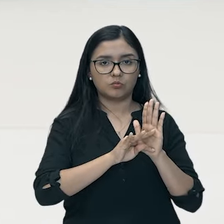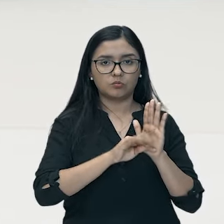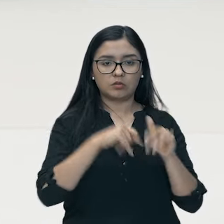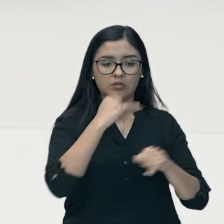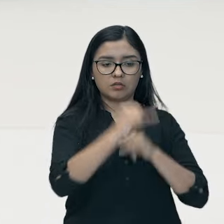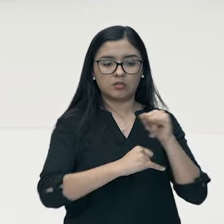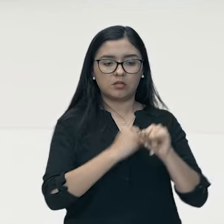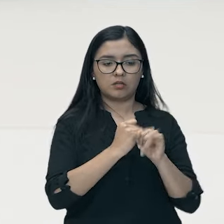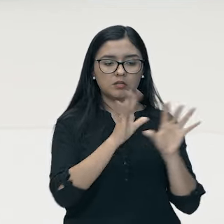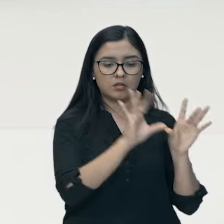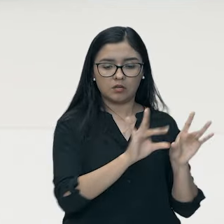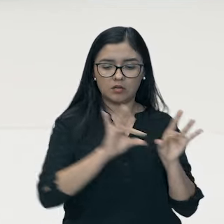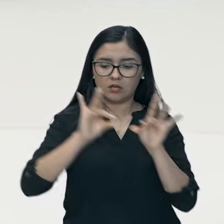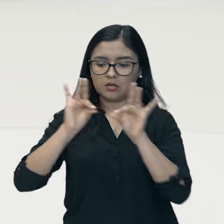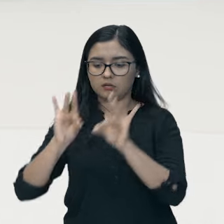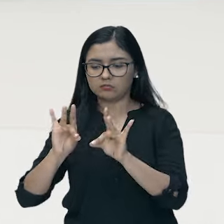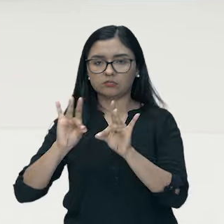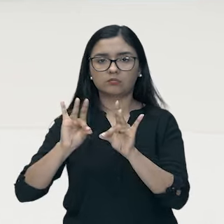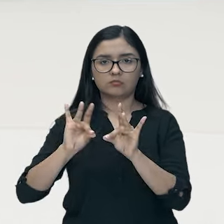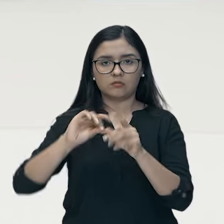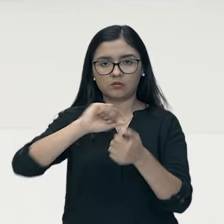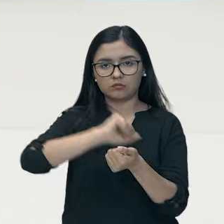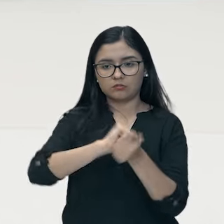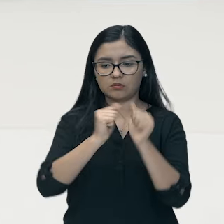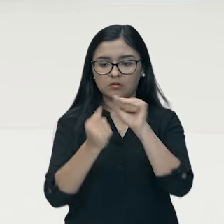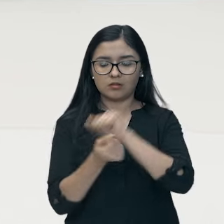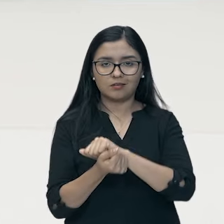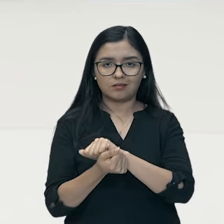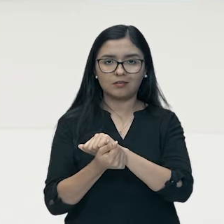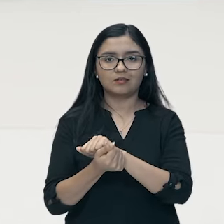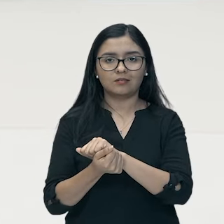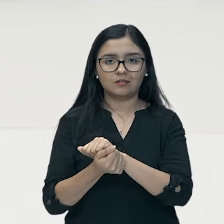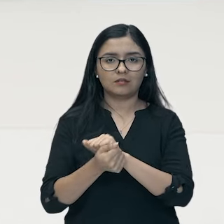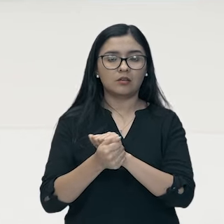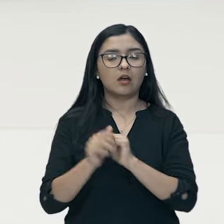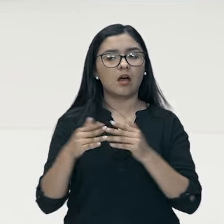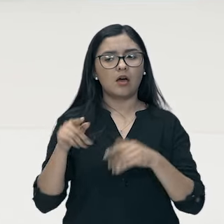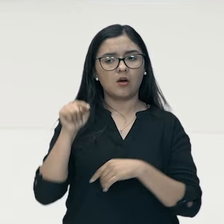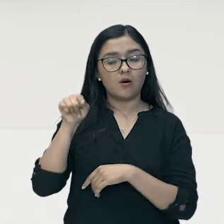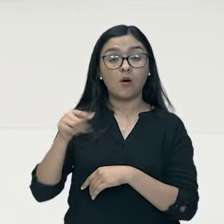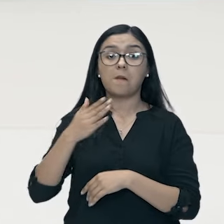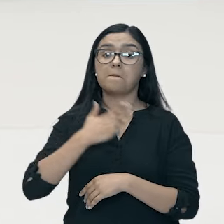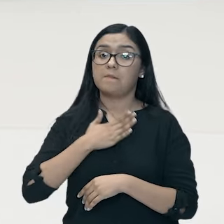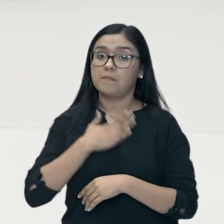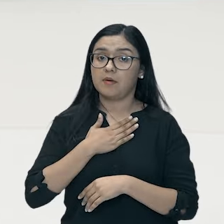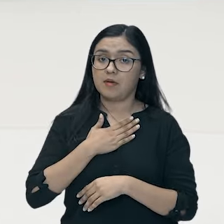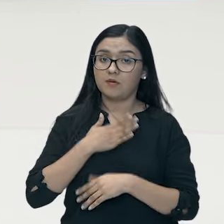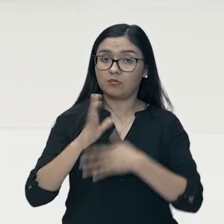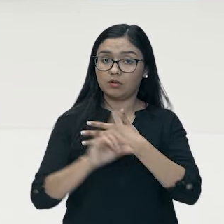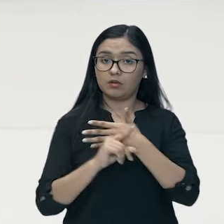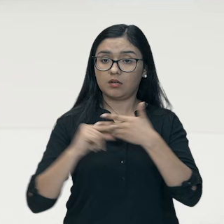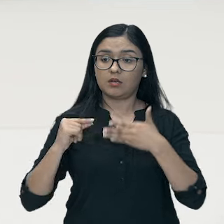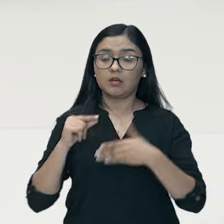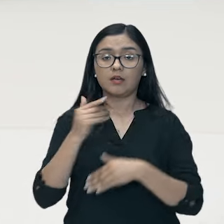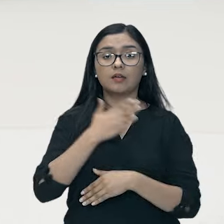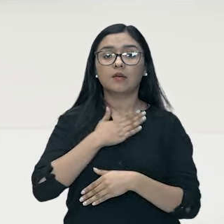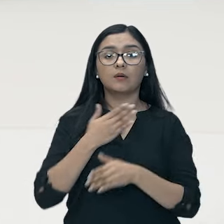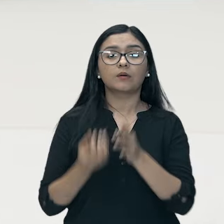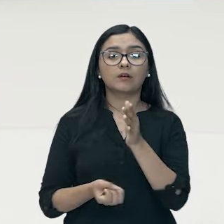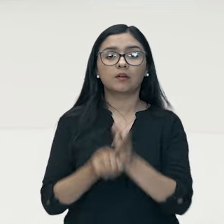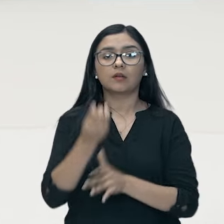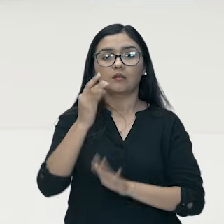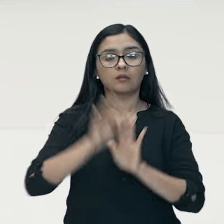modificam ali por exemplo o fundo mas o texto é o mesmo e diz assim olha o texto é meu fui eu quem criei o texto e na